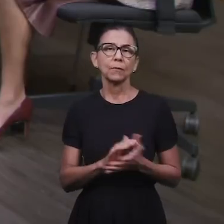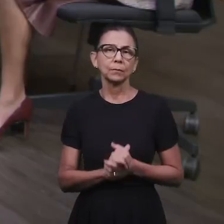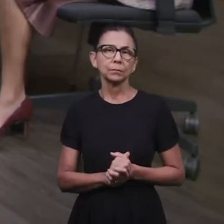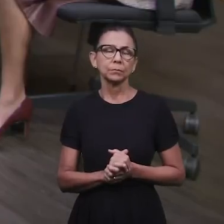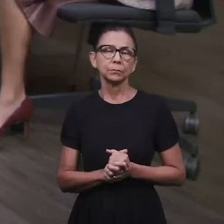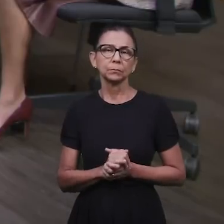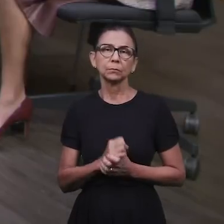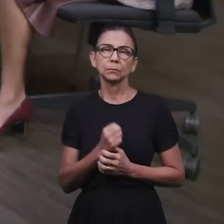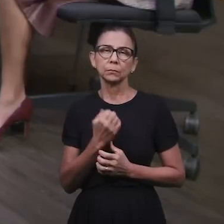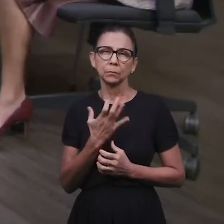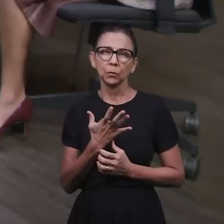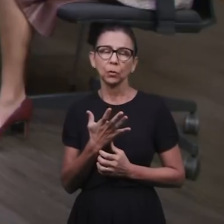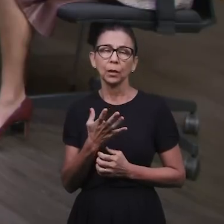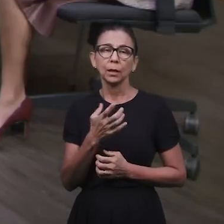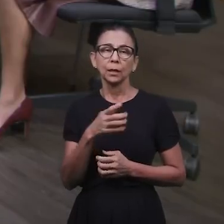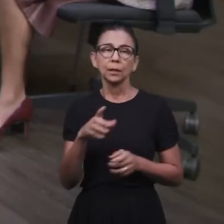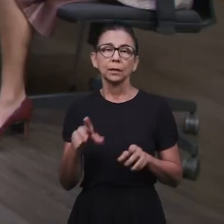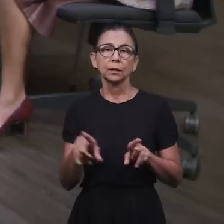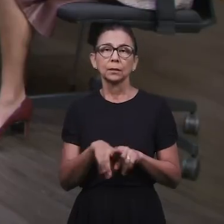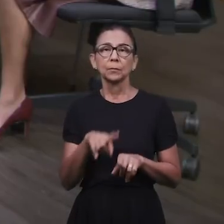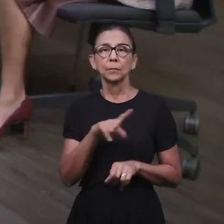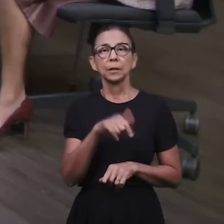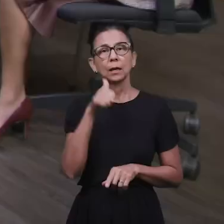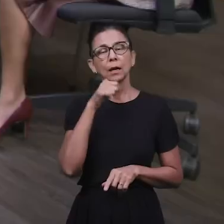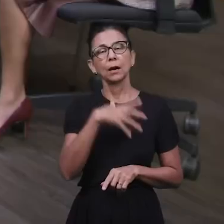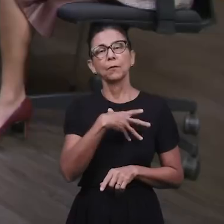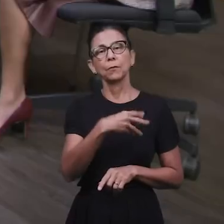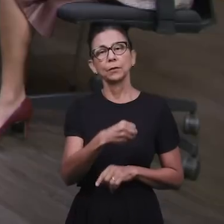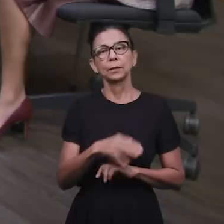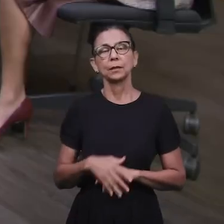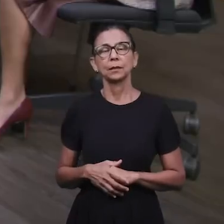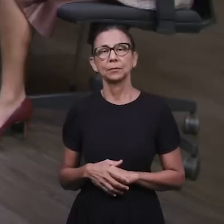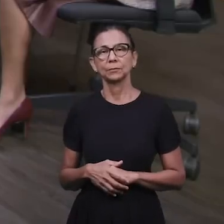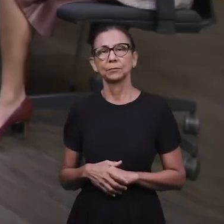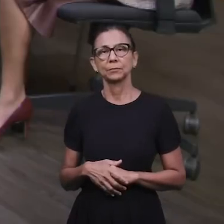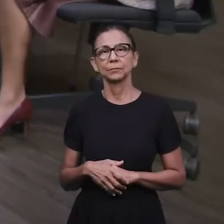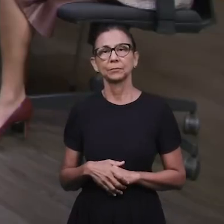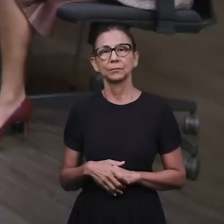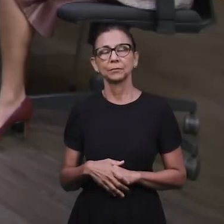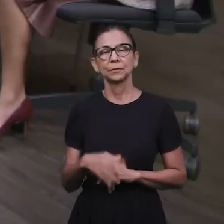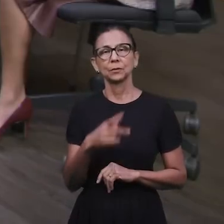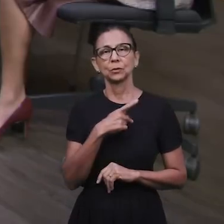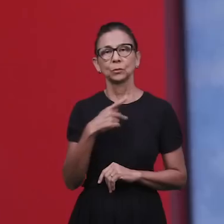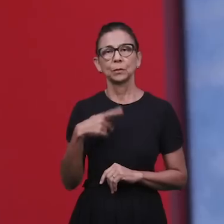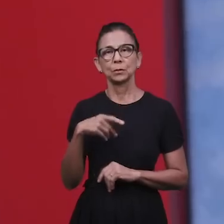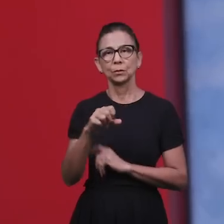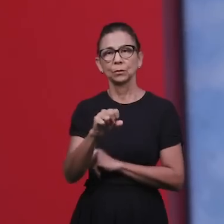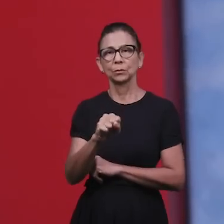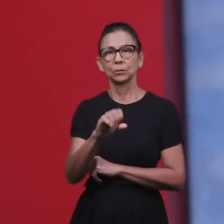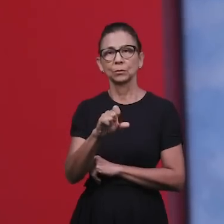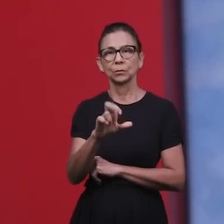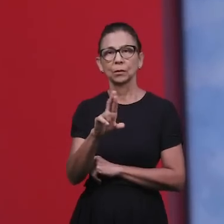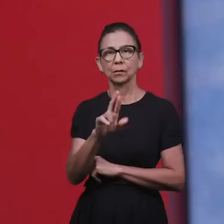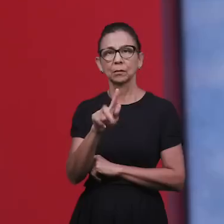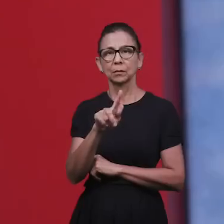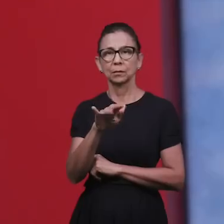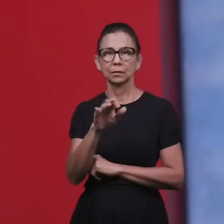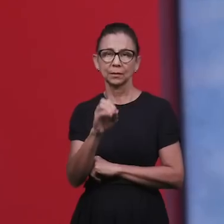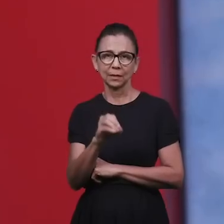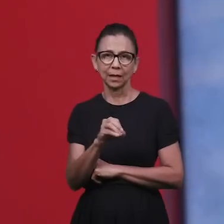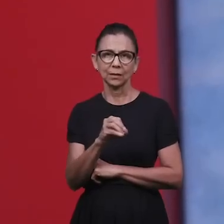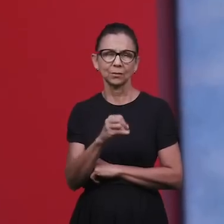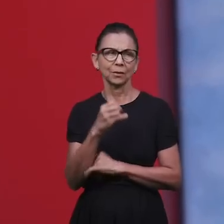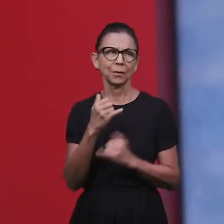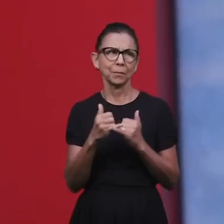e vivemos muitas experiências. Então, quando a gente olha para ela, é impossível desassociar da figura do pai e